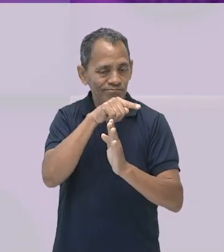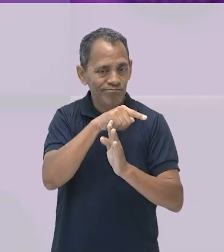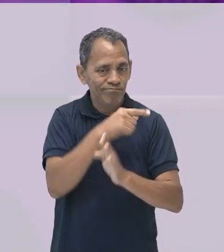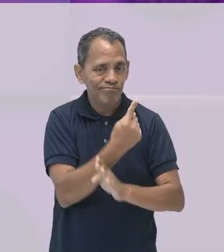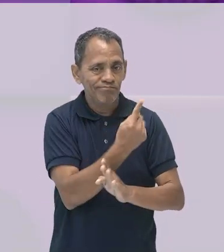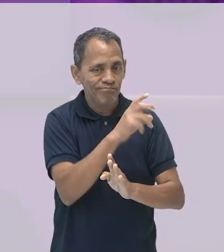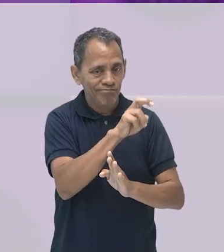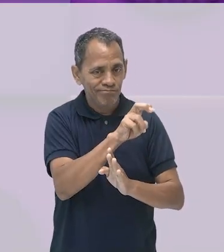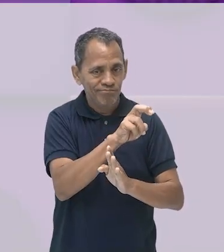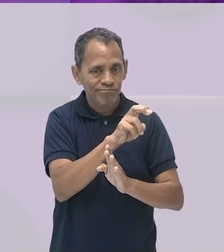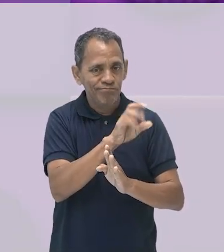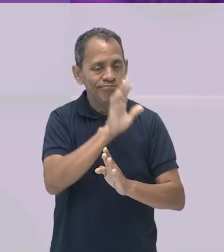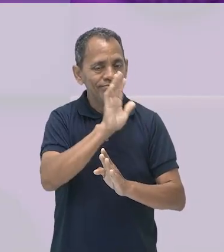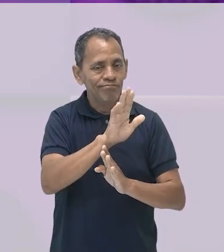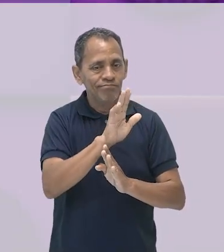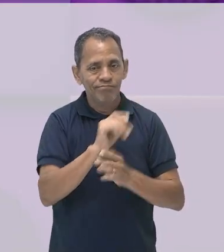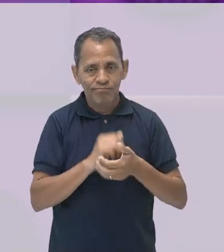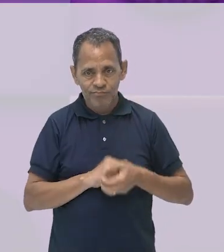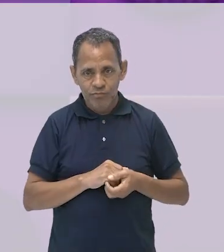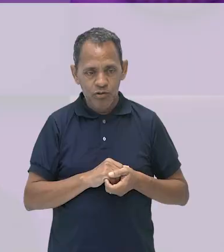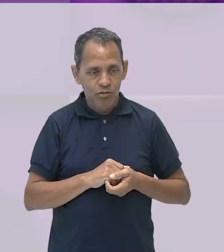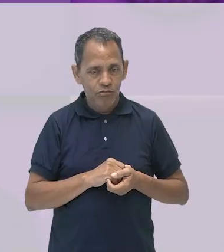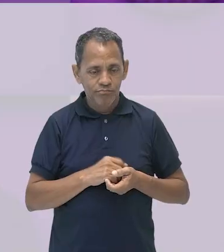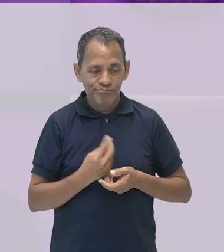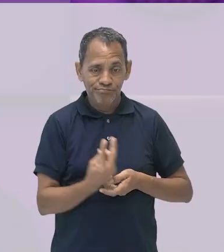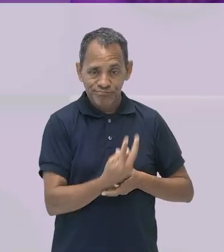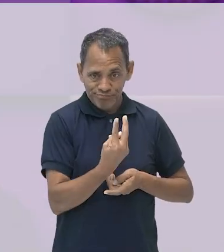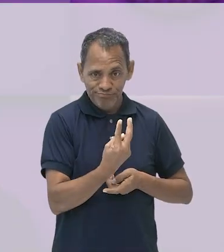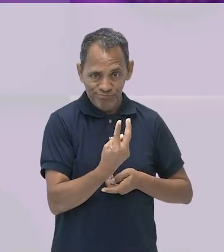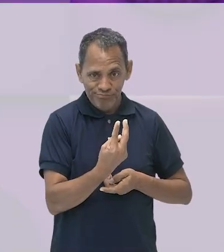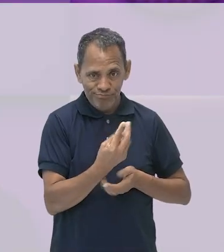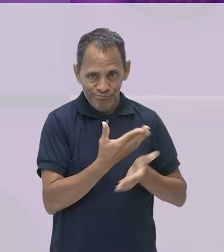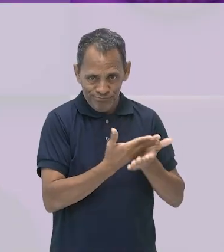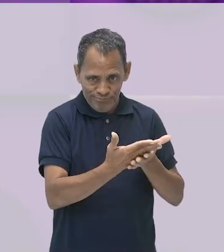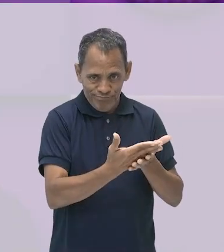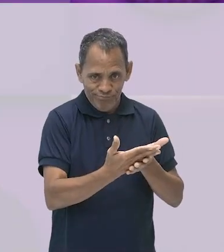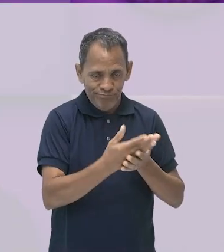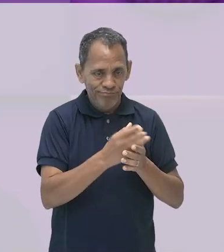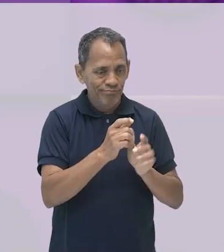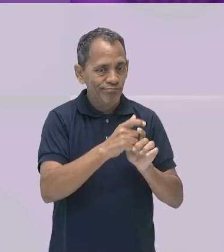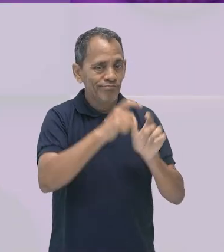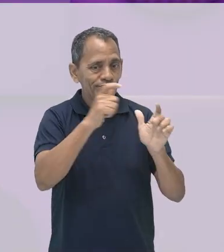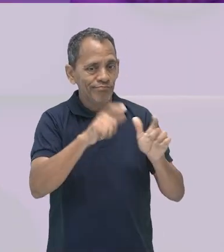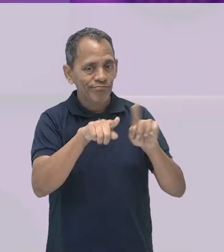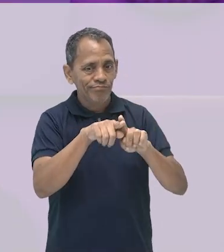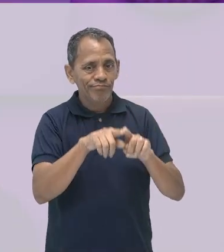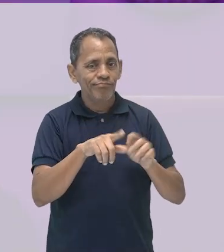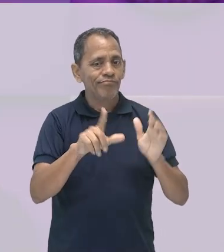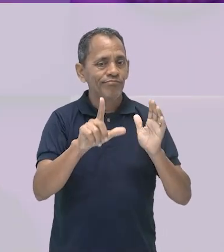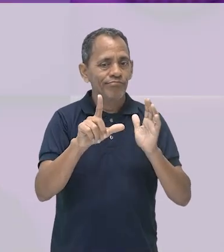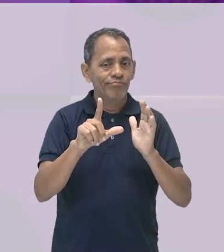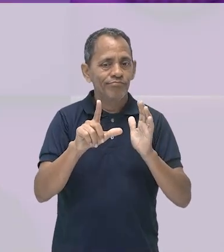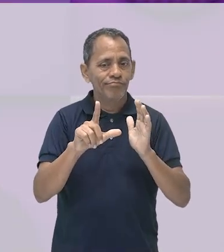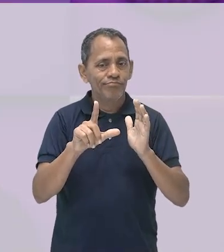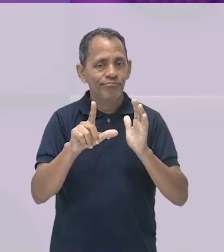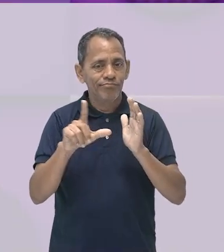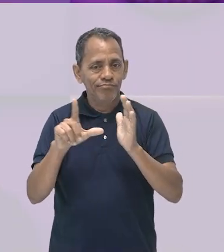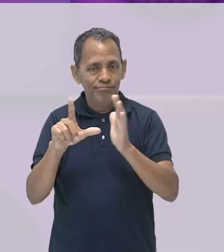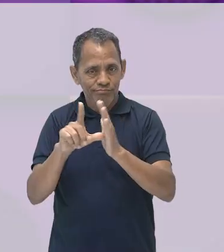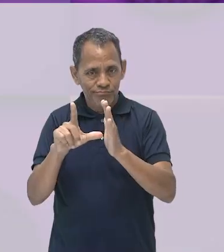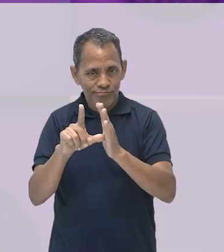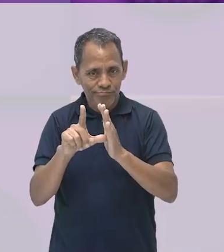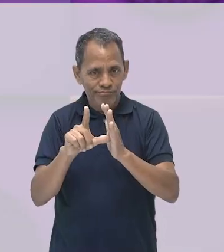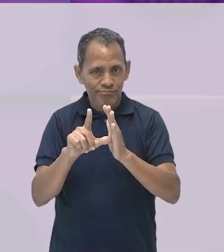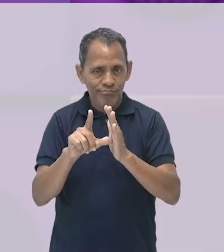era 15%. Porém, o preço original na livraria B era maior do que na livraria A, que